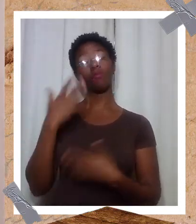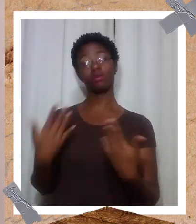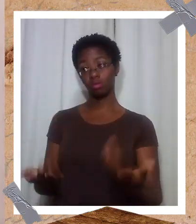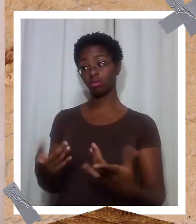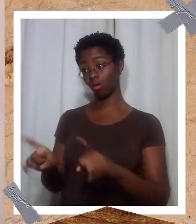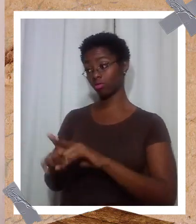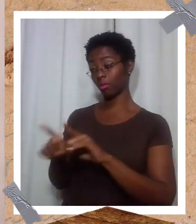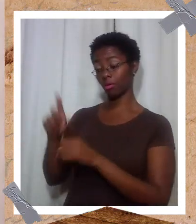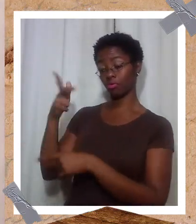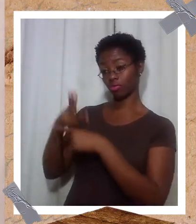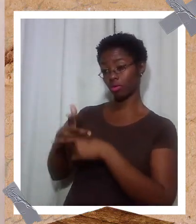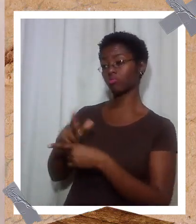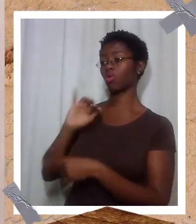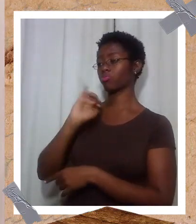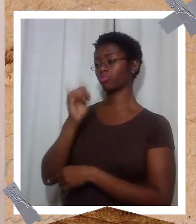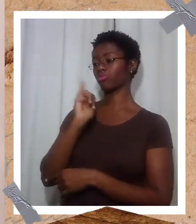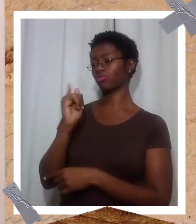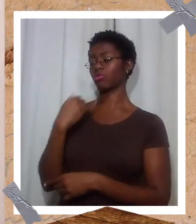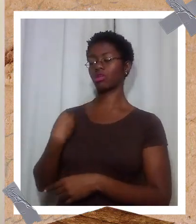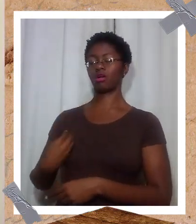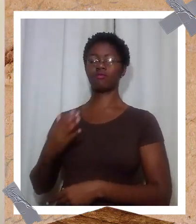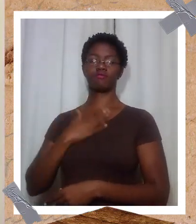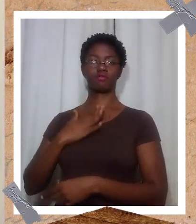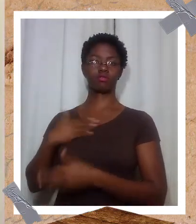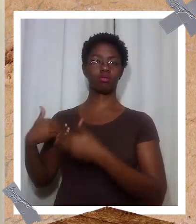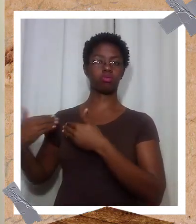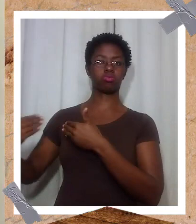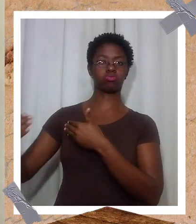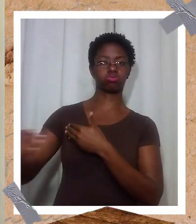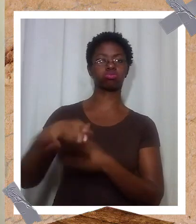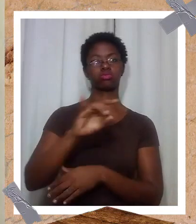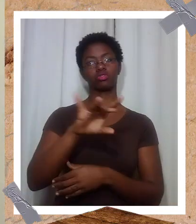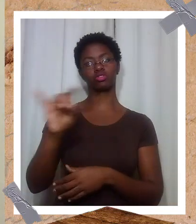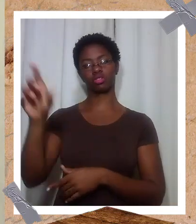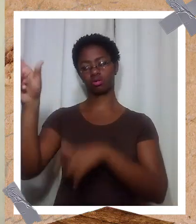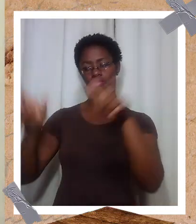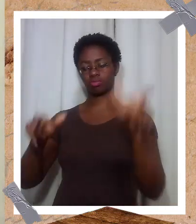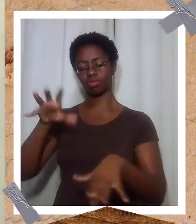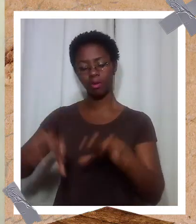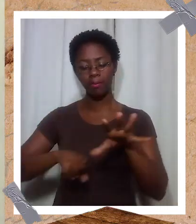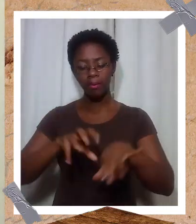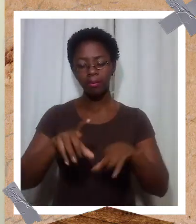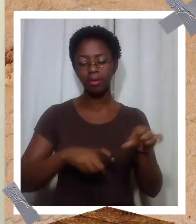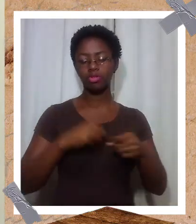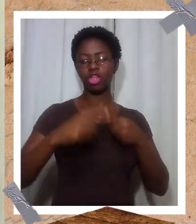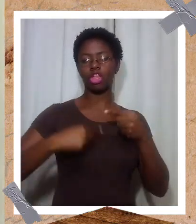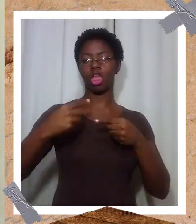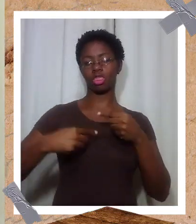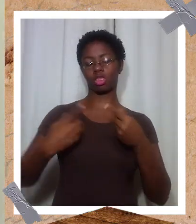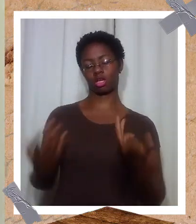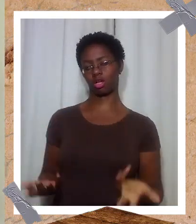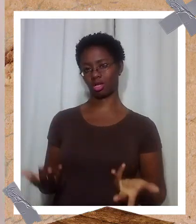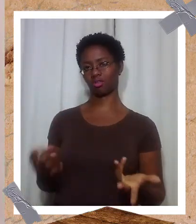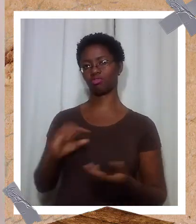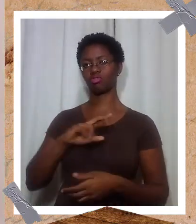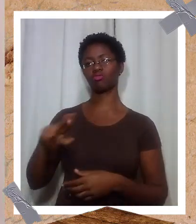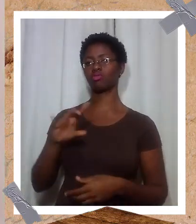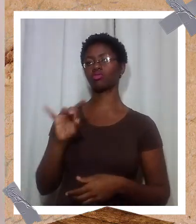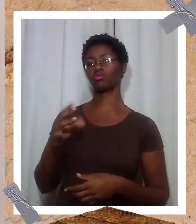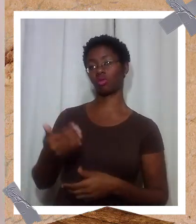meus amigos, a trajetória dos catadores, que não só um único. Atualmente, naquela